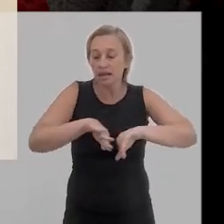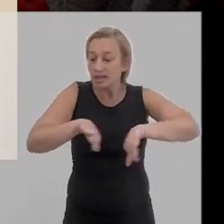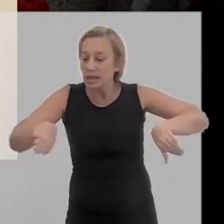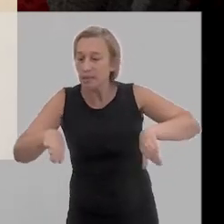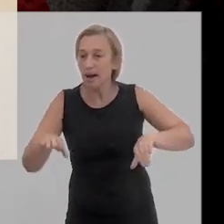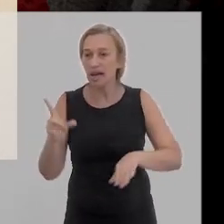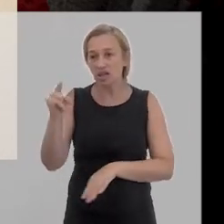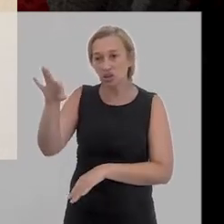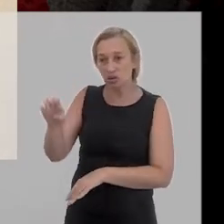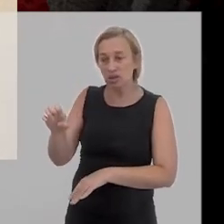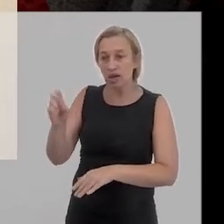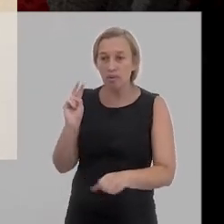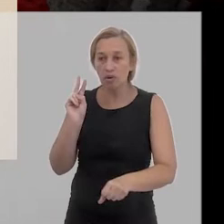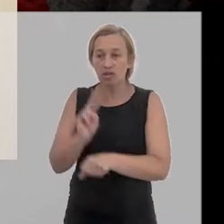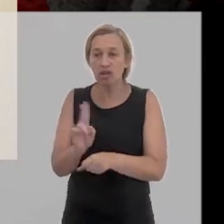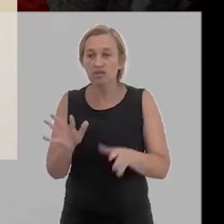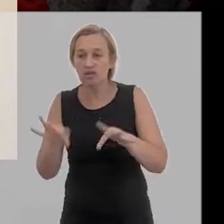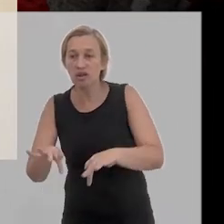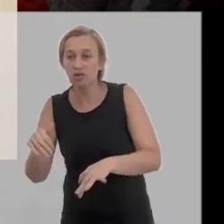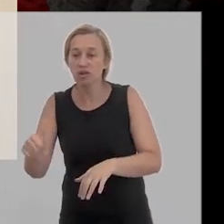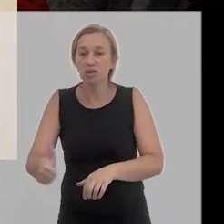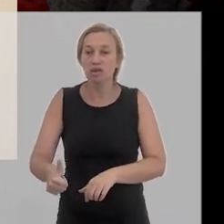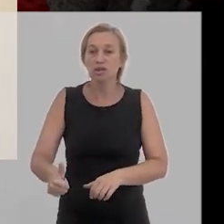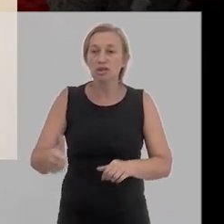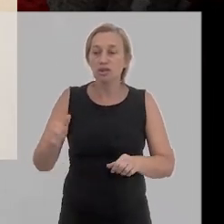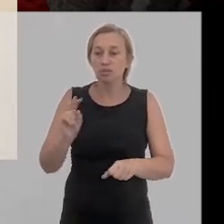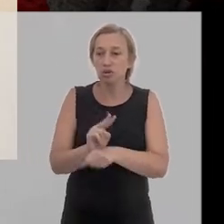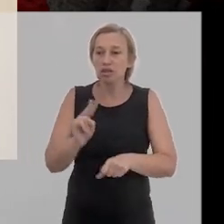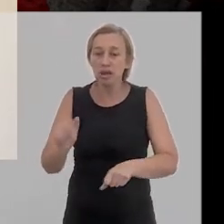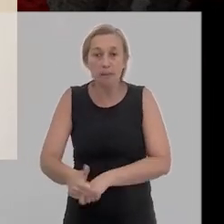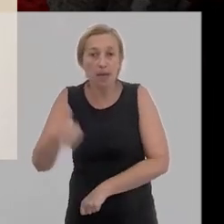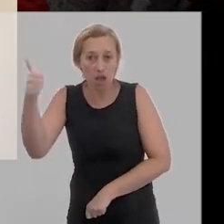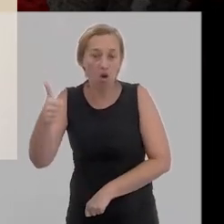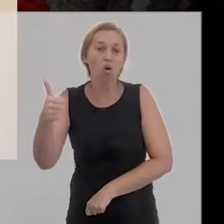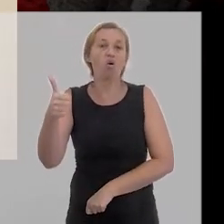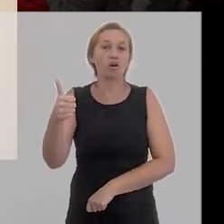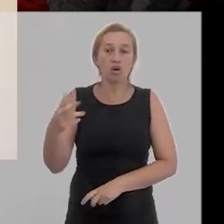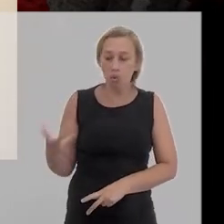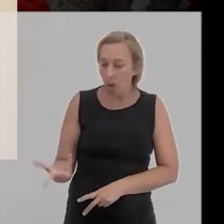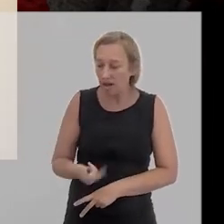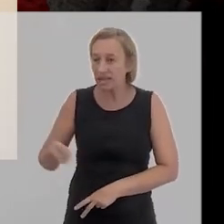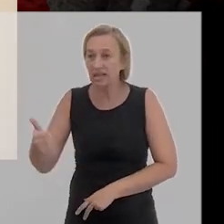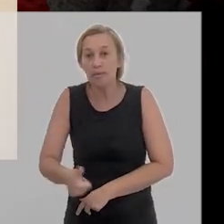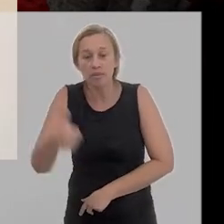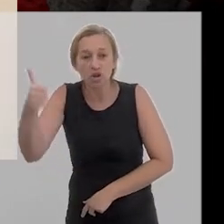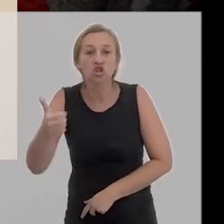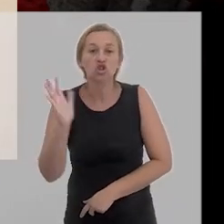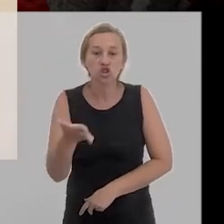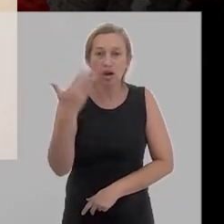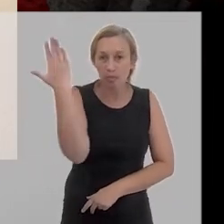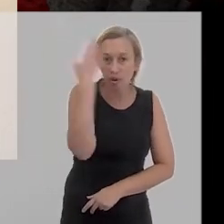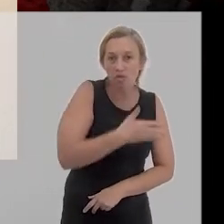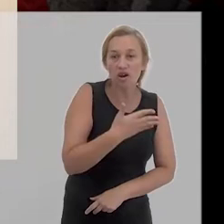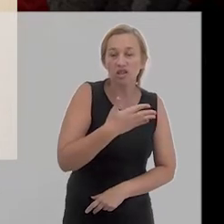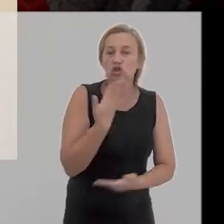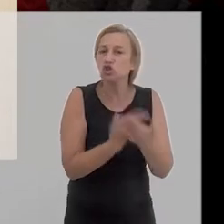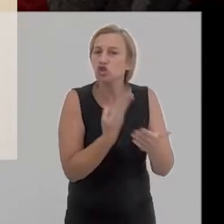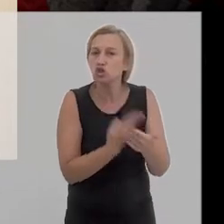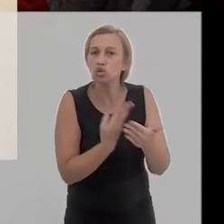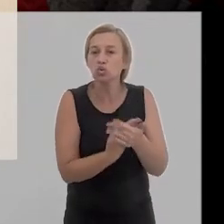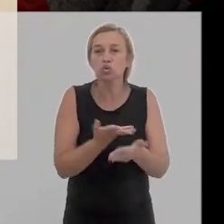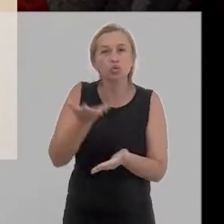proteção final de anticorpos, ela é melhor, né? E a eficácia também é melhor, isso já foi comprovado em